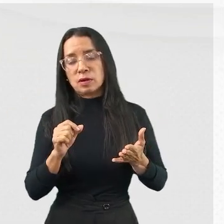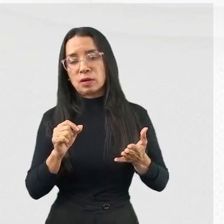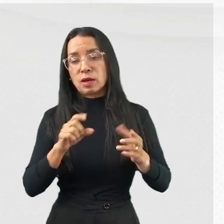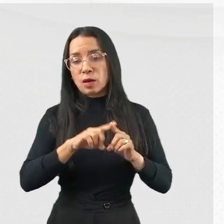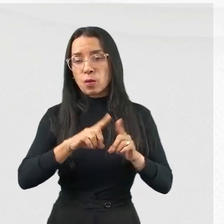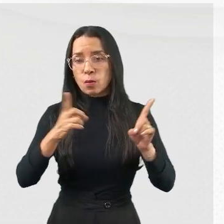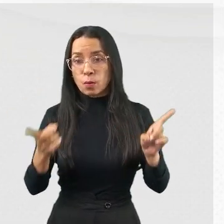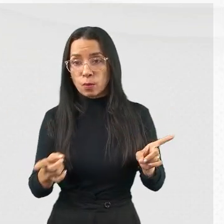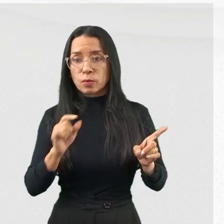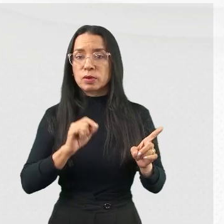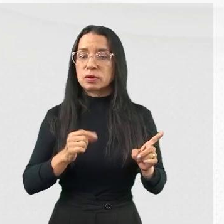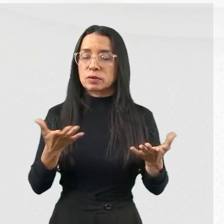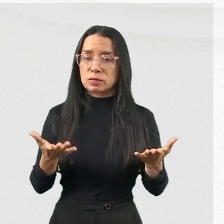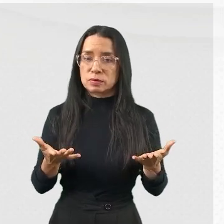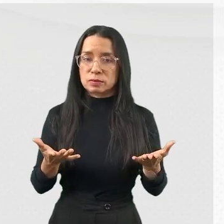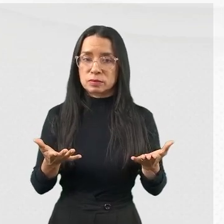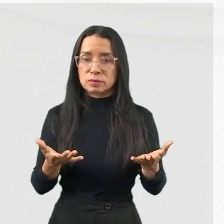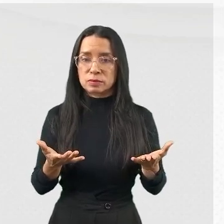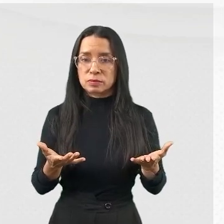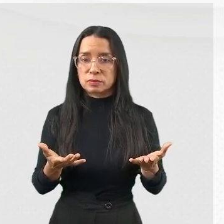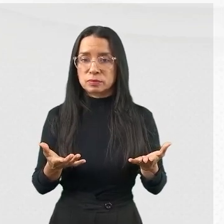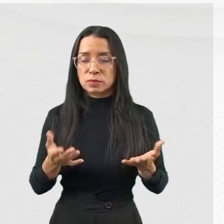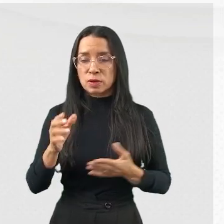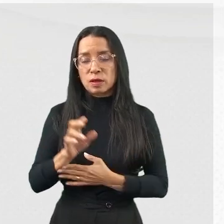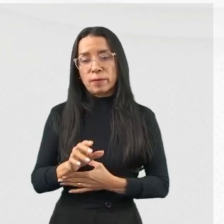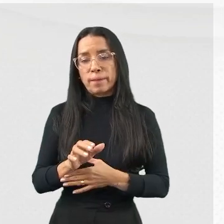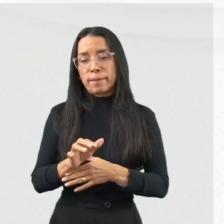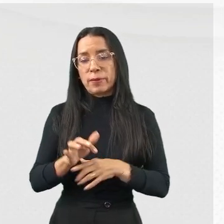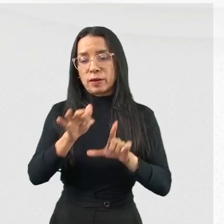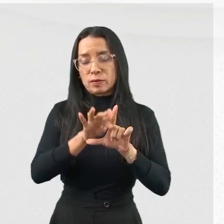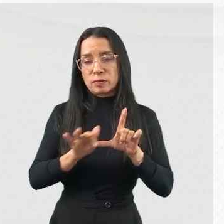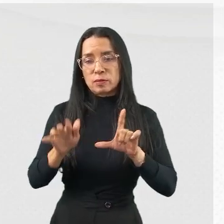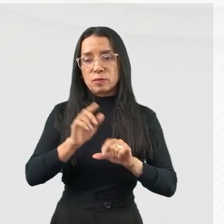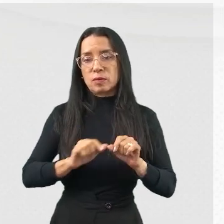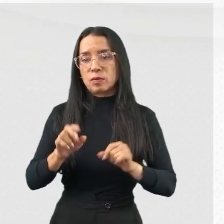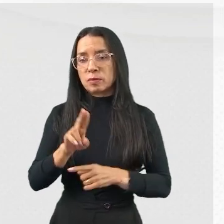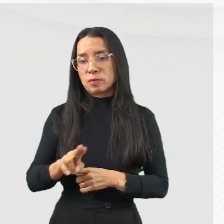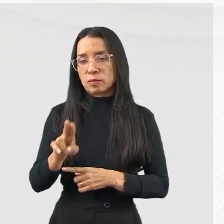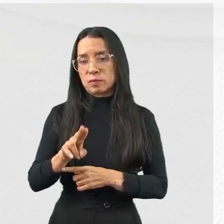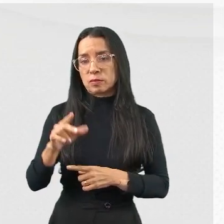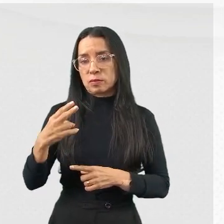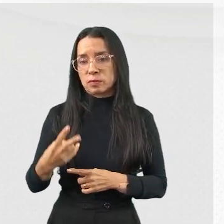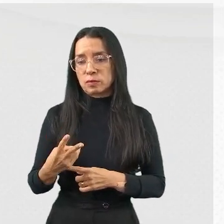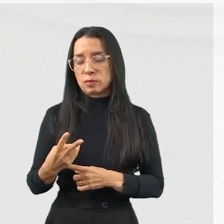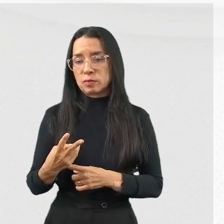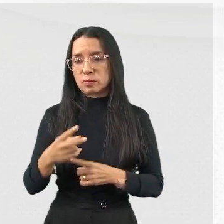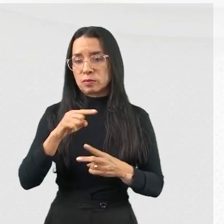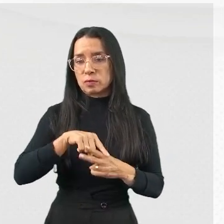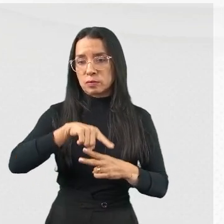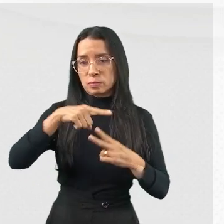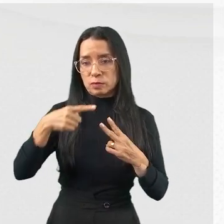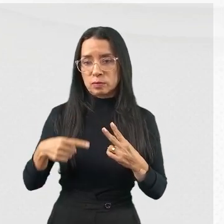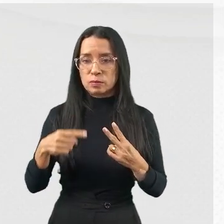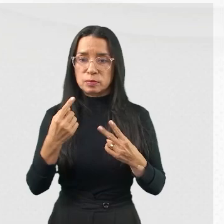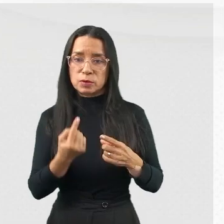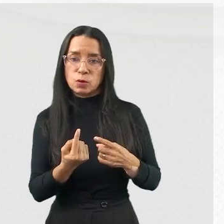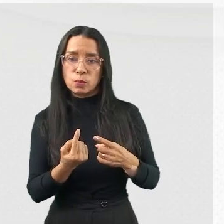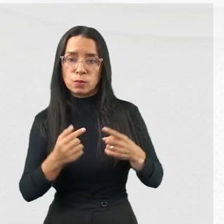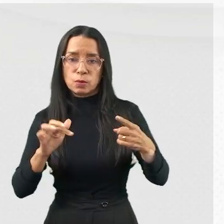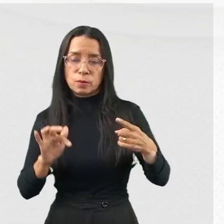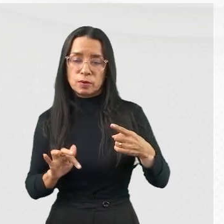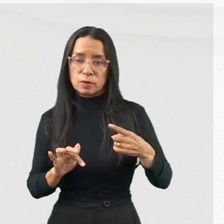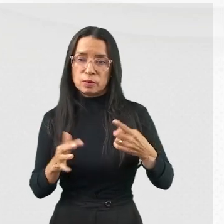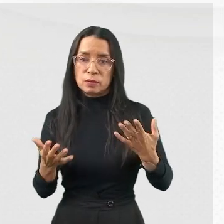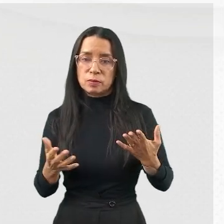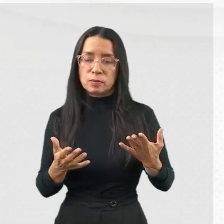frequência, né? Então, se eu pegar essa fórmula, utilizar aqui, ó, 2π, no lugar de período, eu botar 1 sobre f.